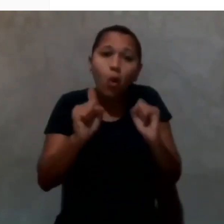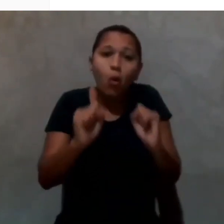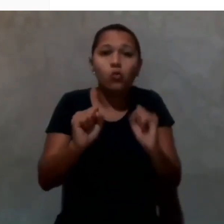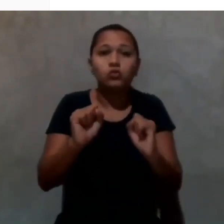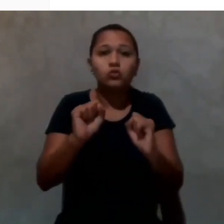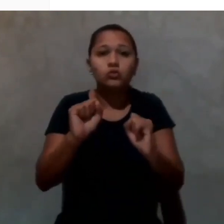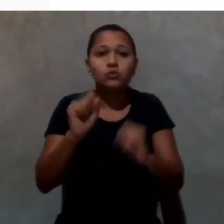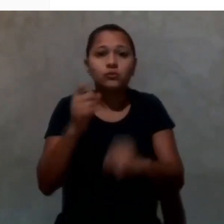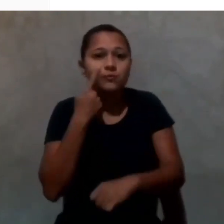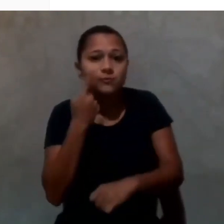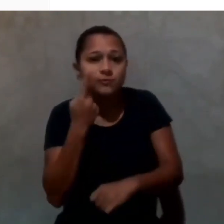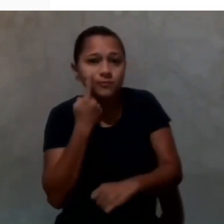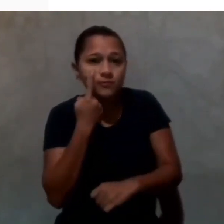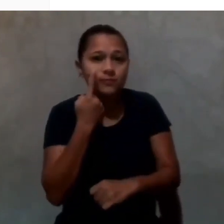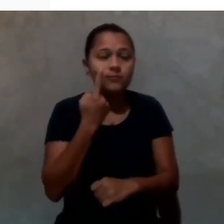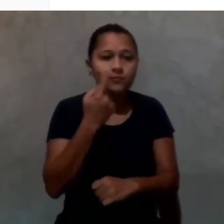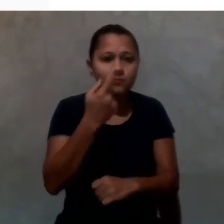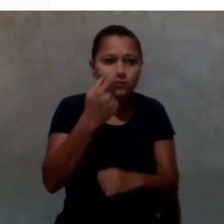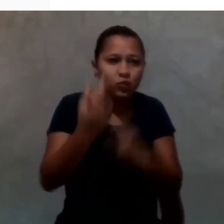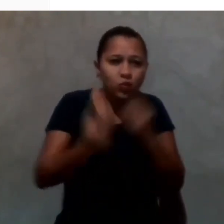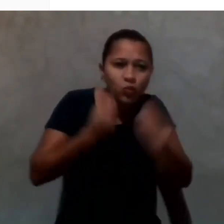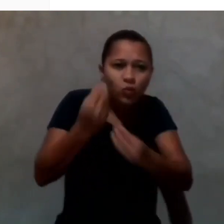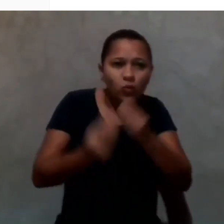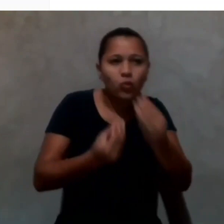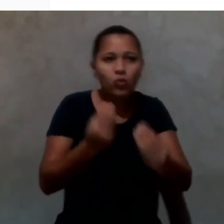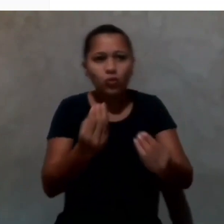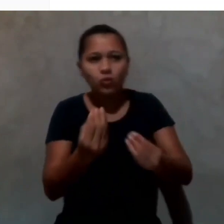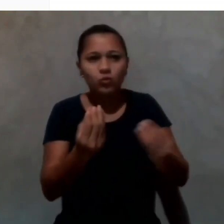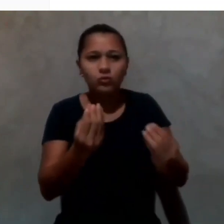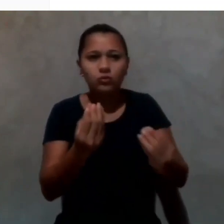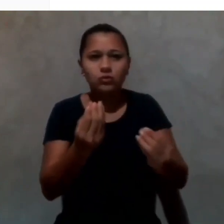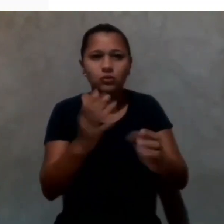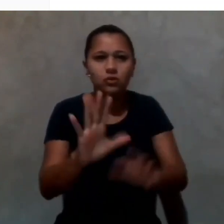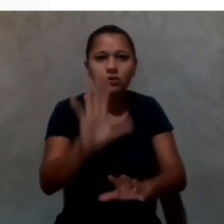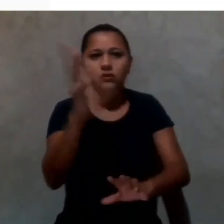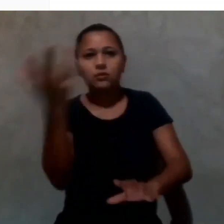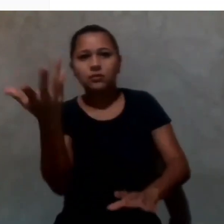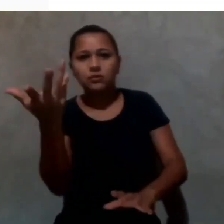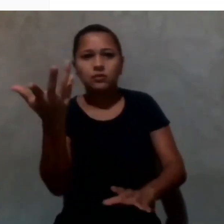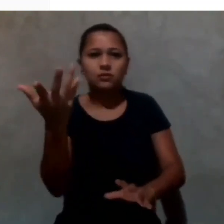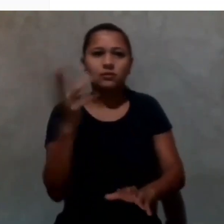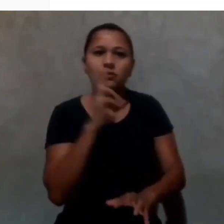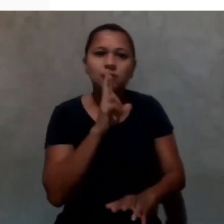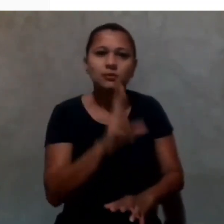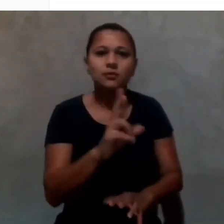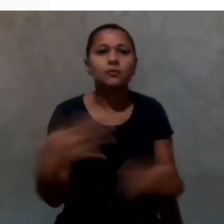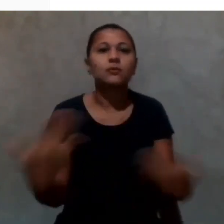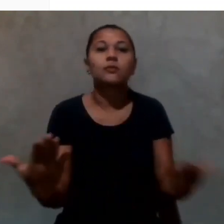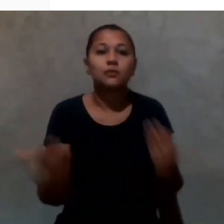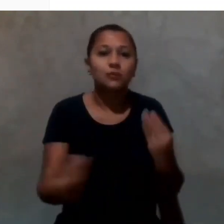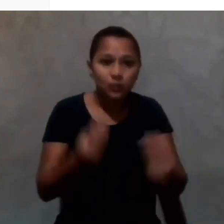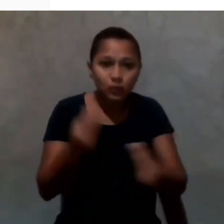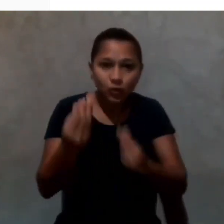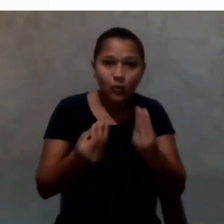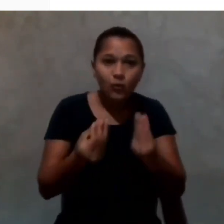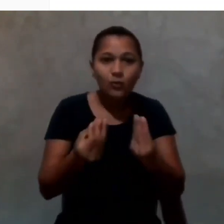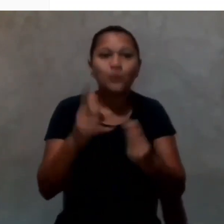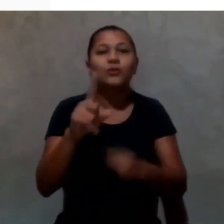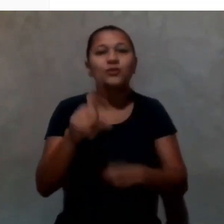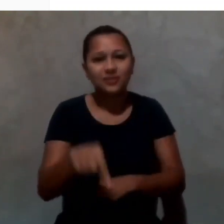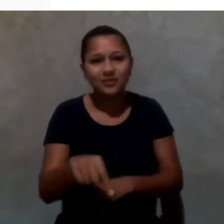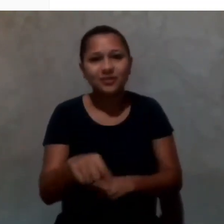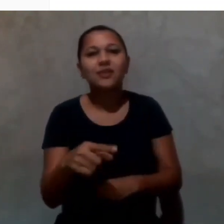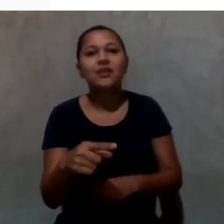um determinado resultado. E essa chance é que chamamos de probabilidade. De uma forma